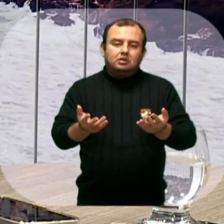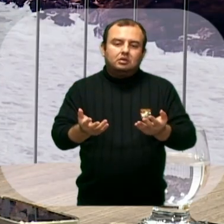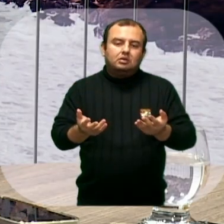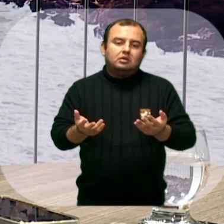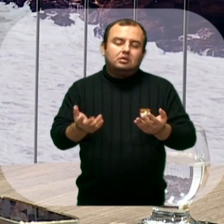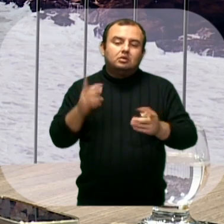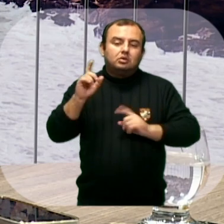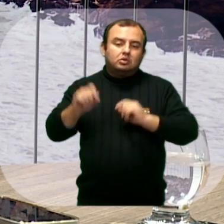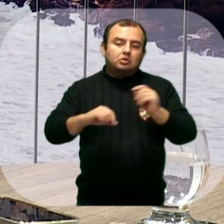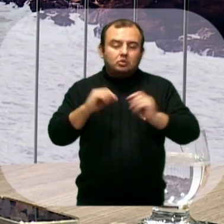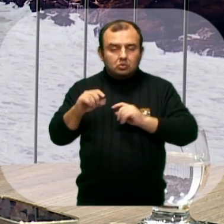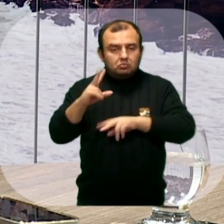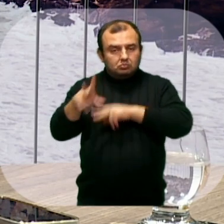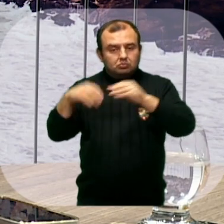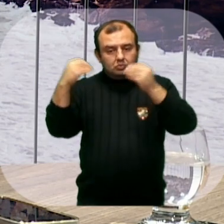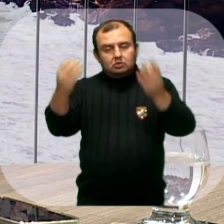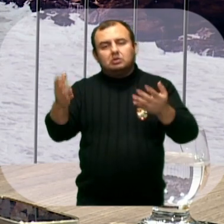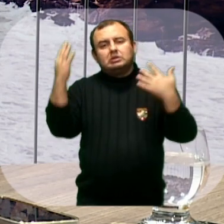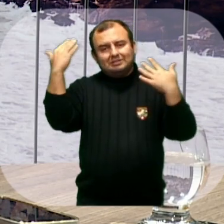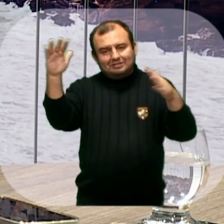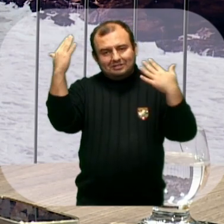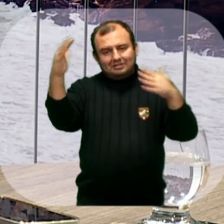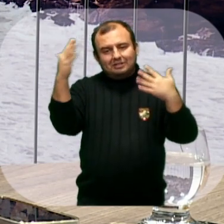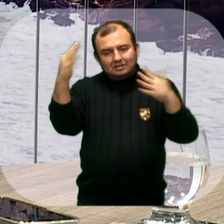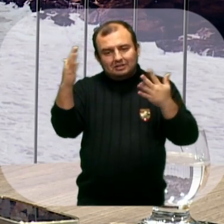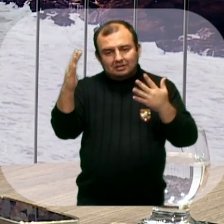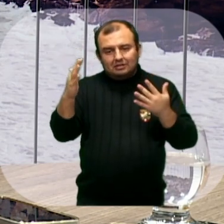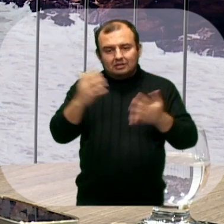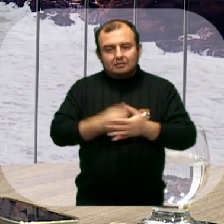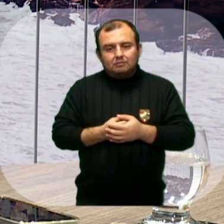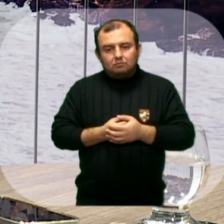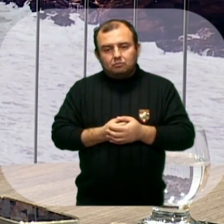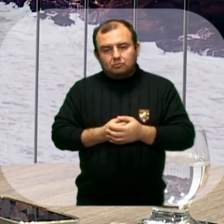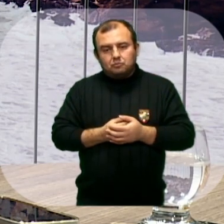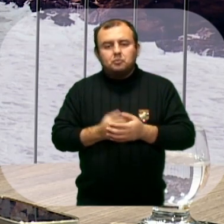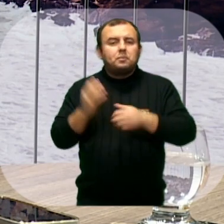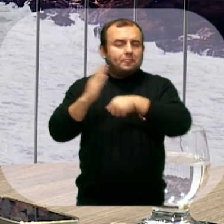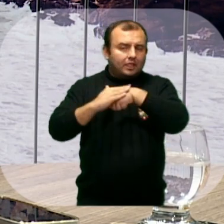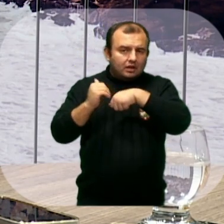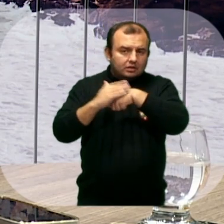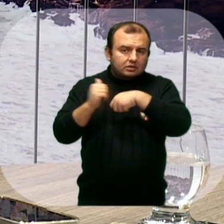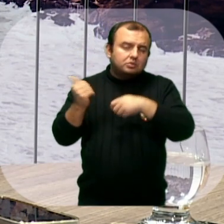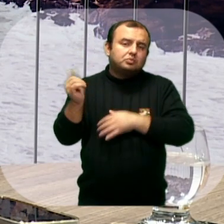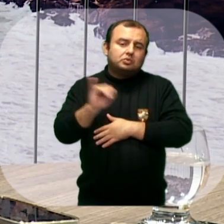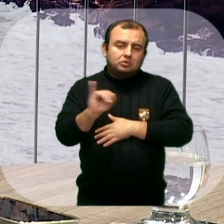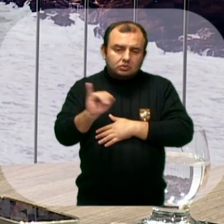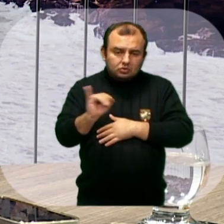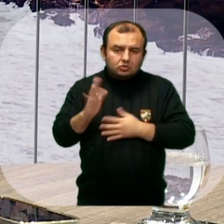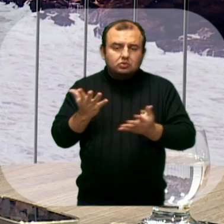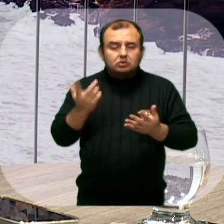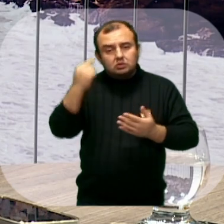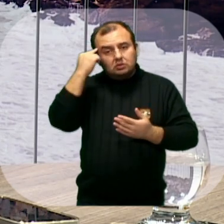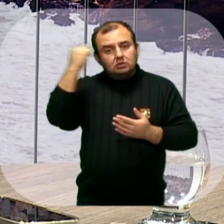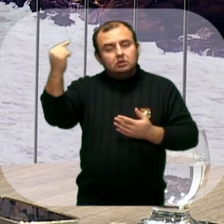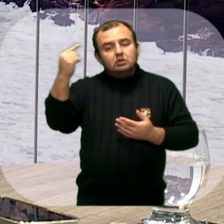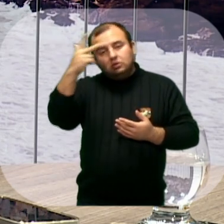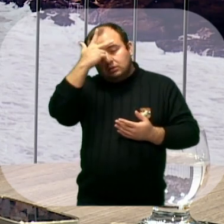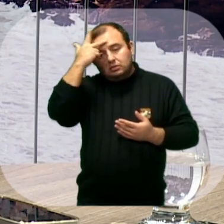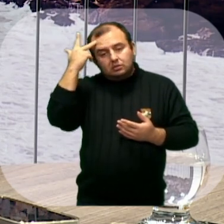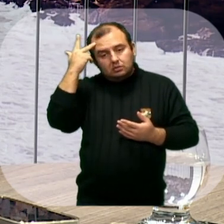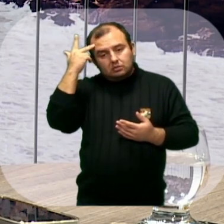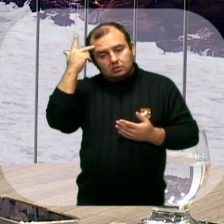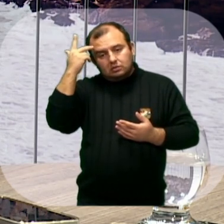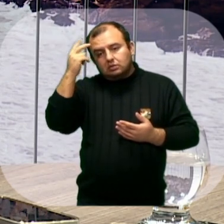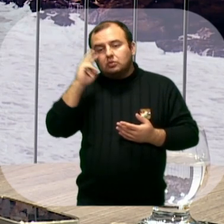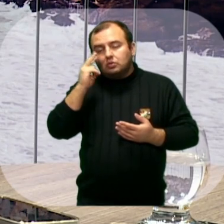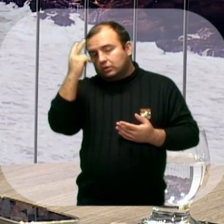comenda em homenagem, nossa, a esse carinho por Itajaí, né? A esse pensar na pessoa que não